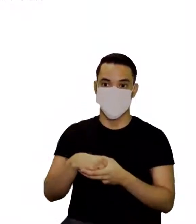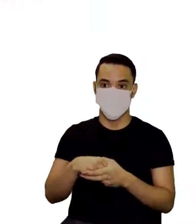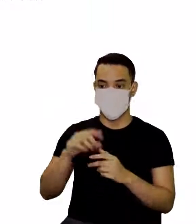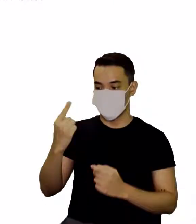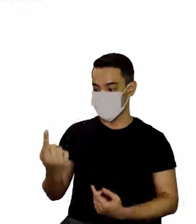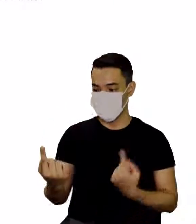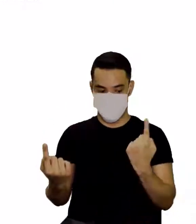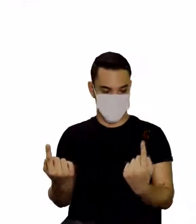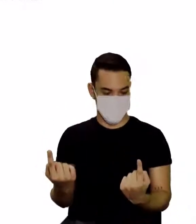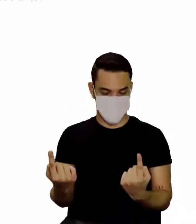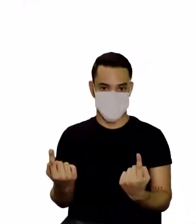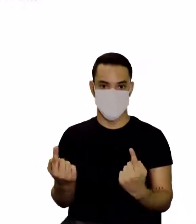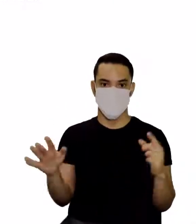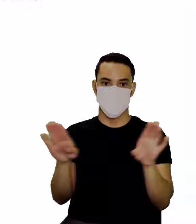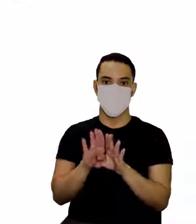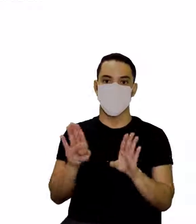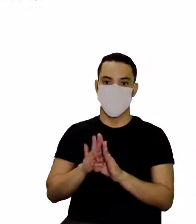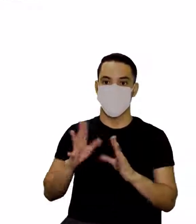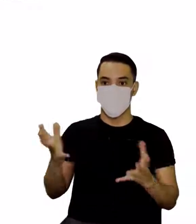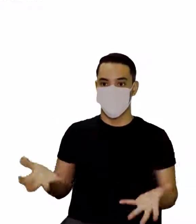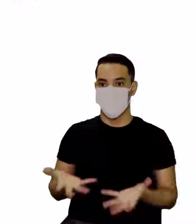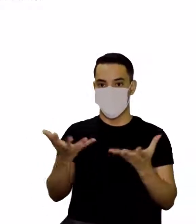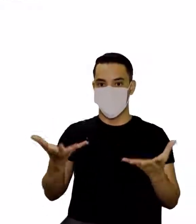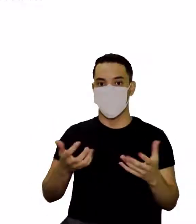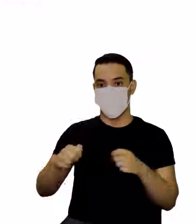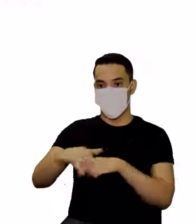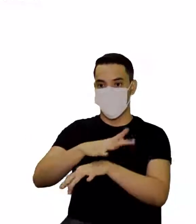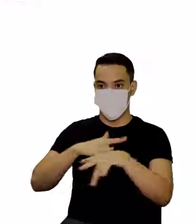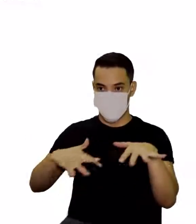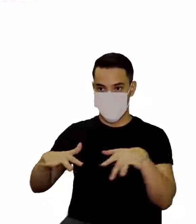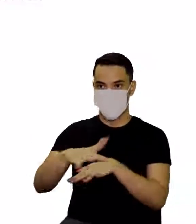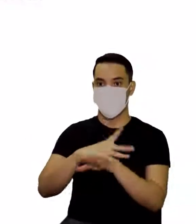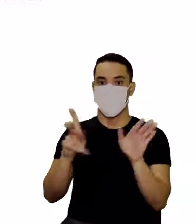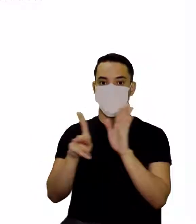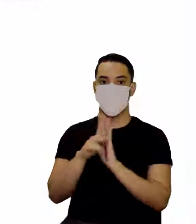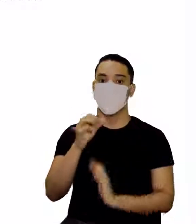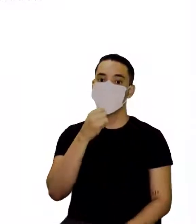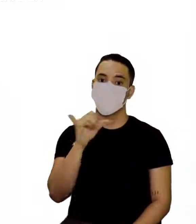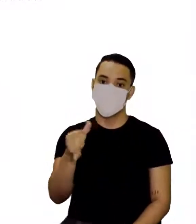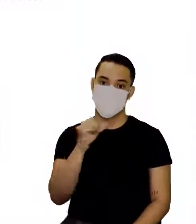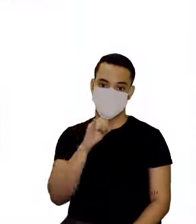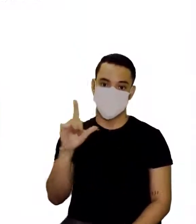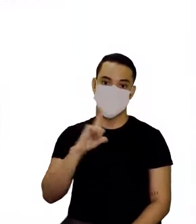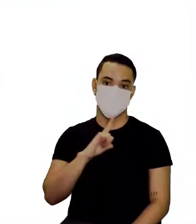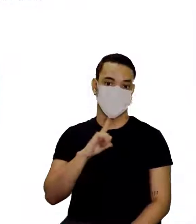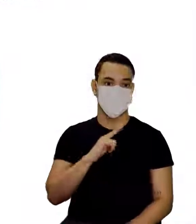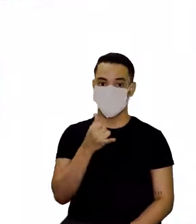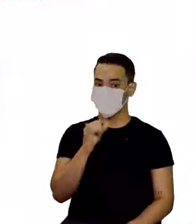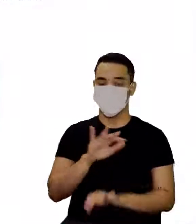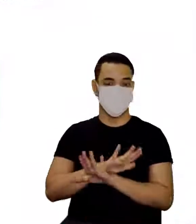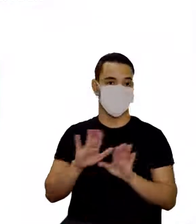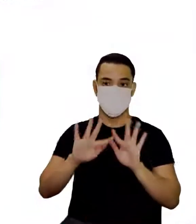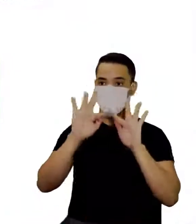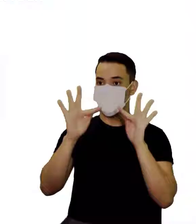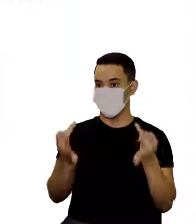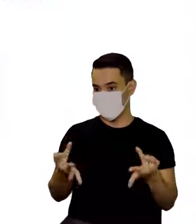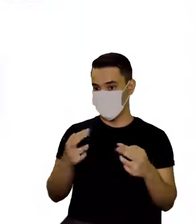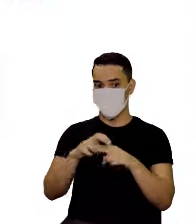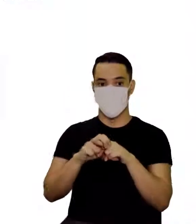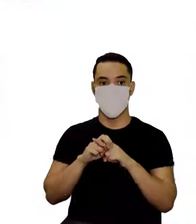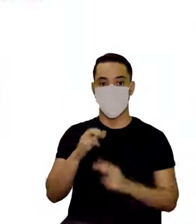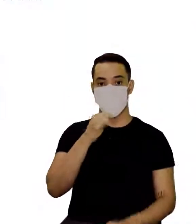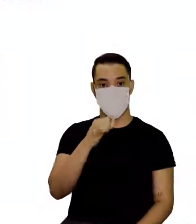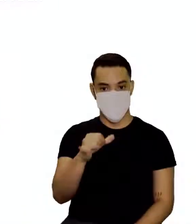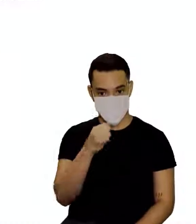dois pontos que motivam a movimentação de cargas elétricas, gerando corrente elétrica. Então, aí, a tensão é